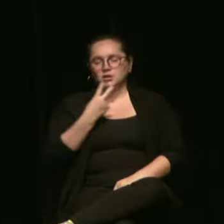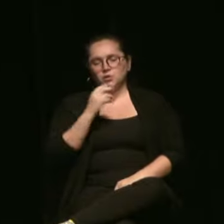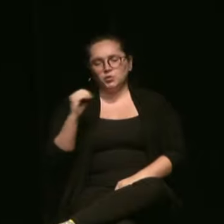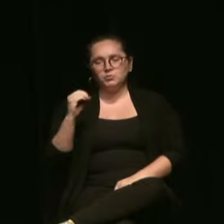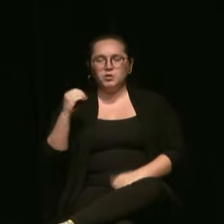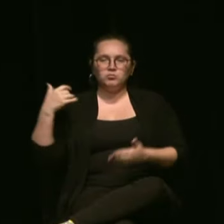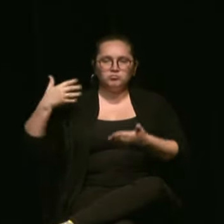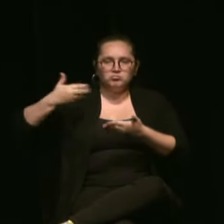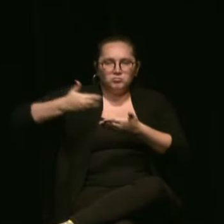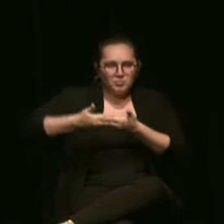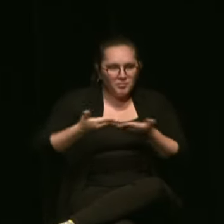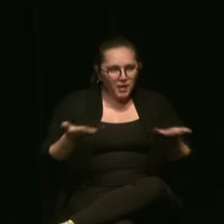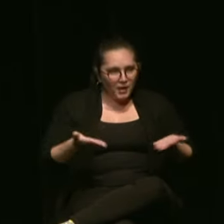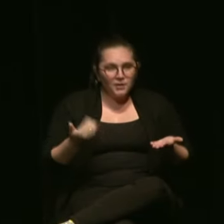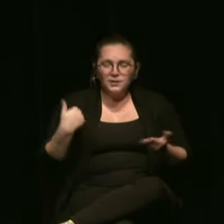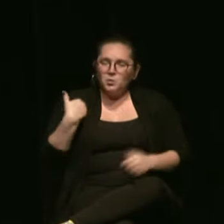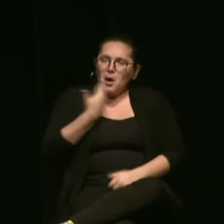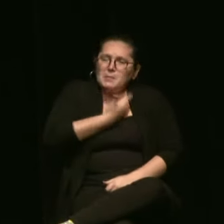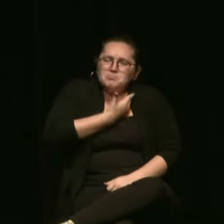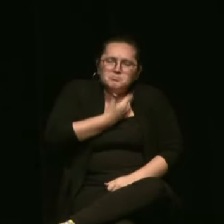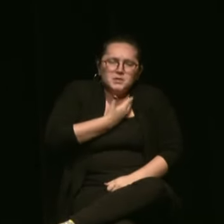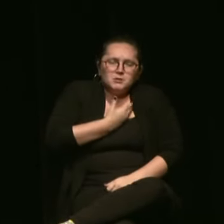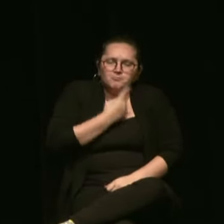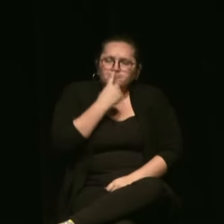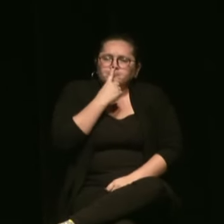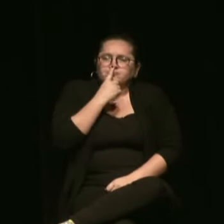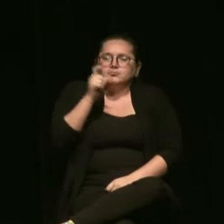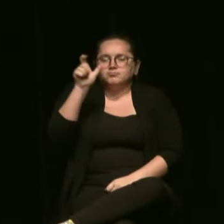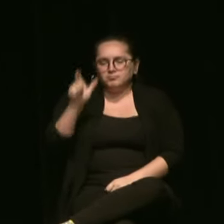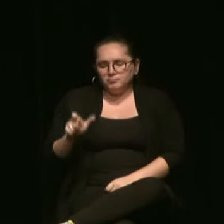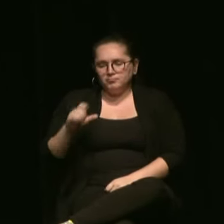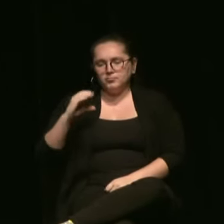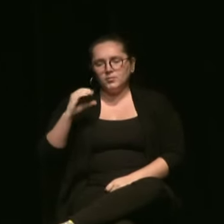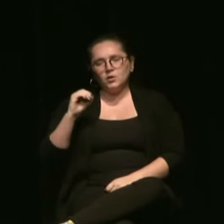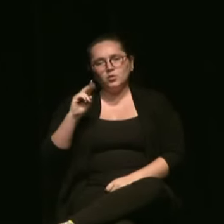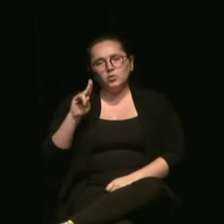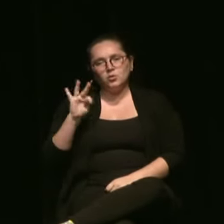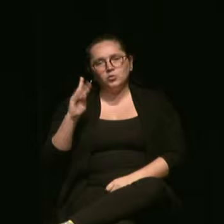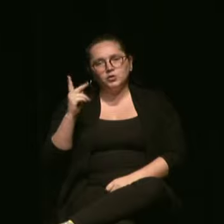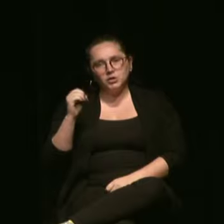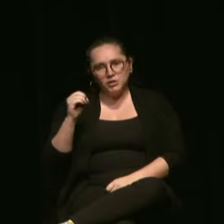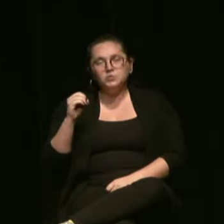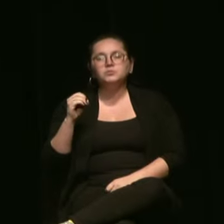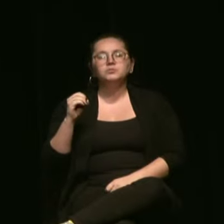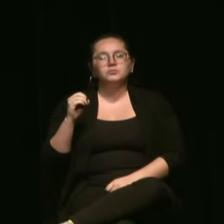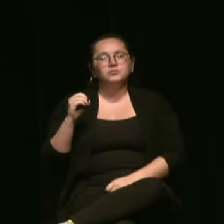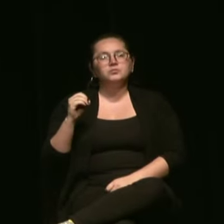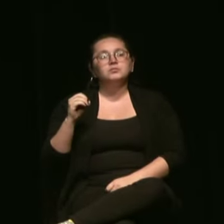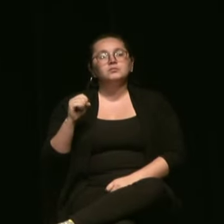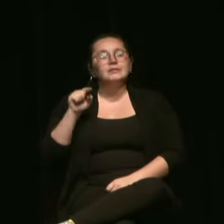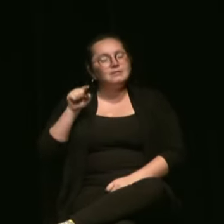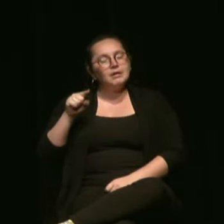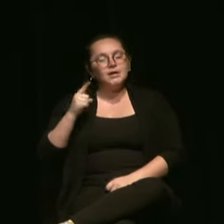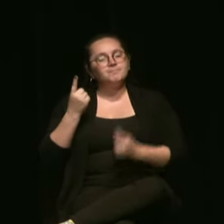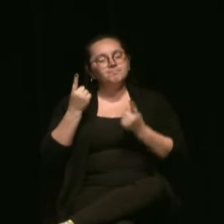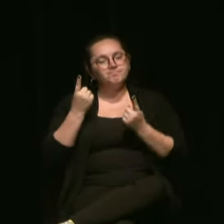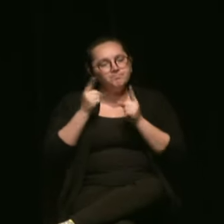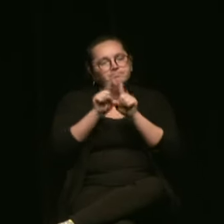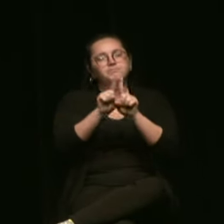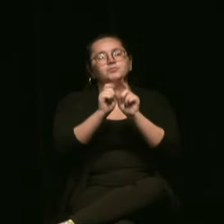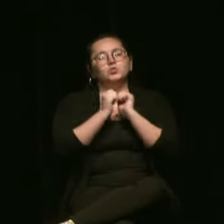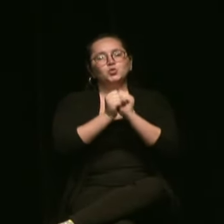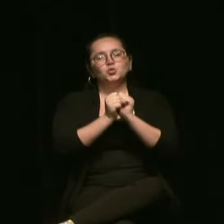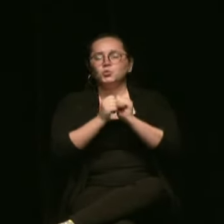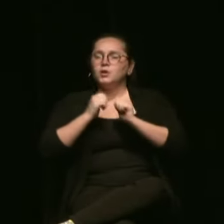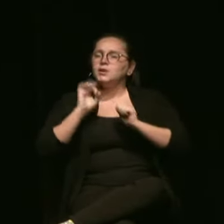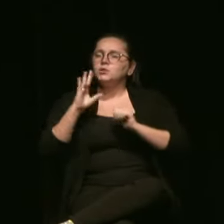É alguém que um grande amigo do Coutinho, um grande parceiro, é alguém que, mais do que produzir,